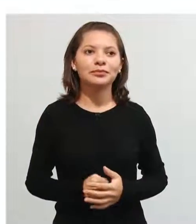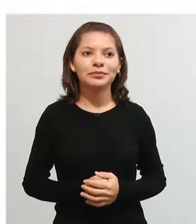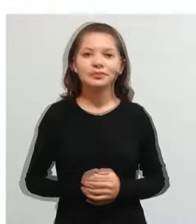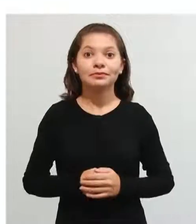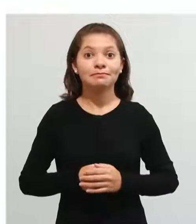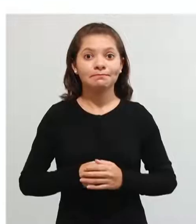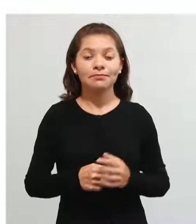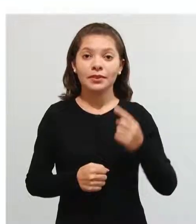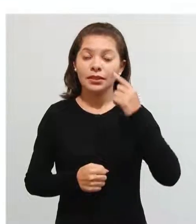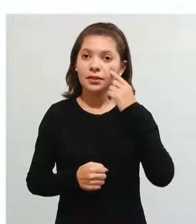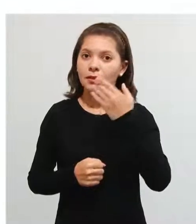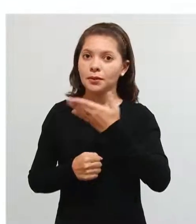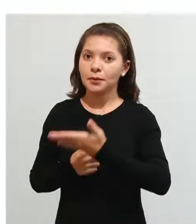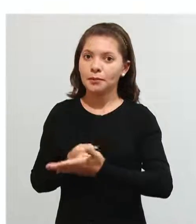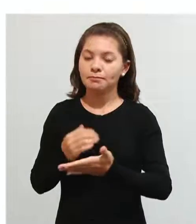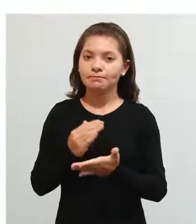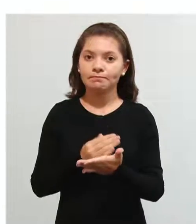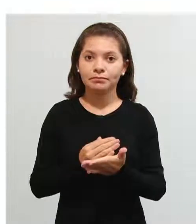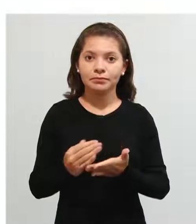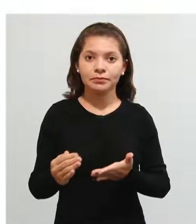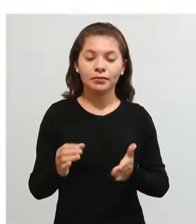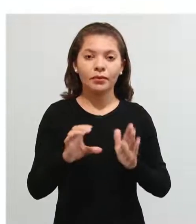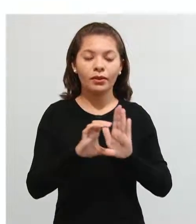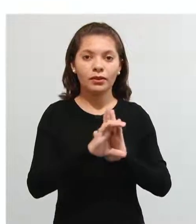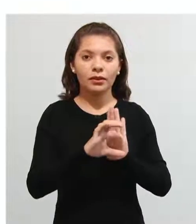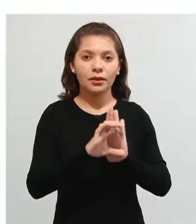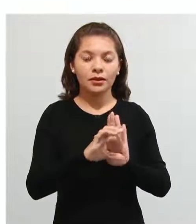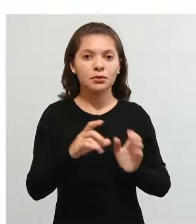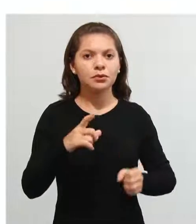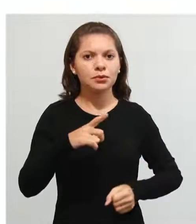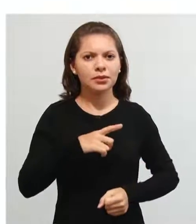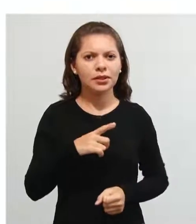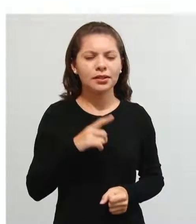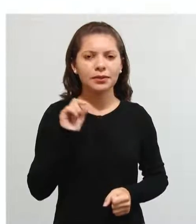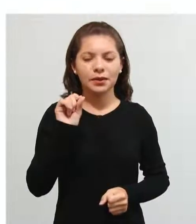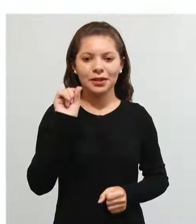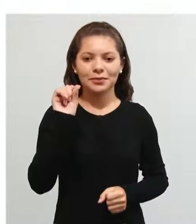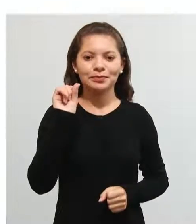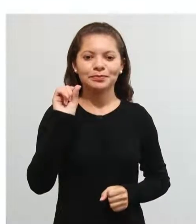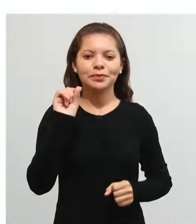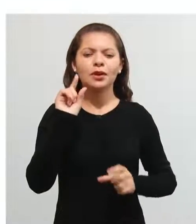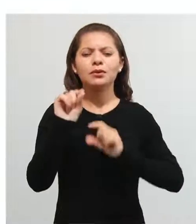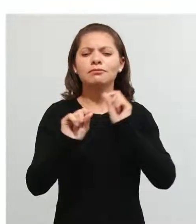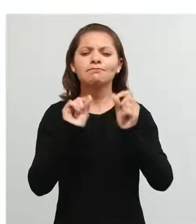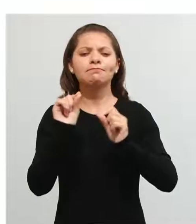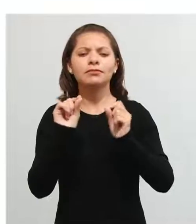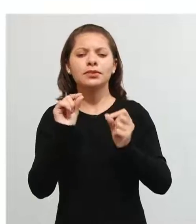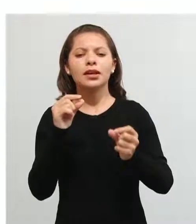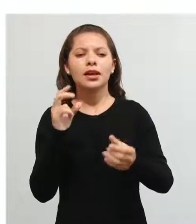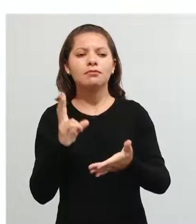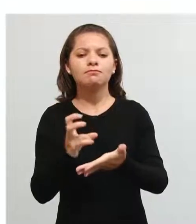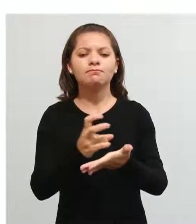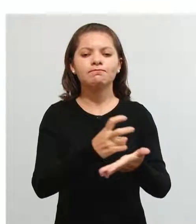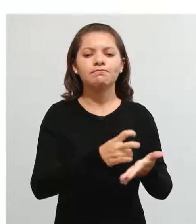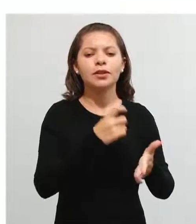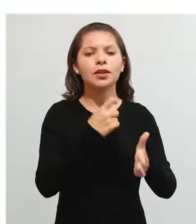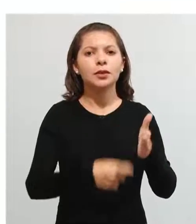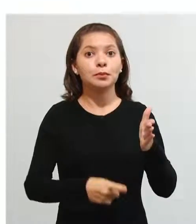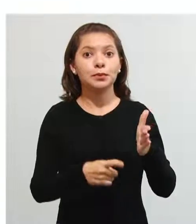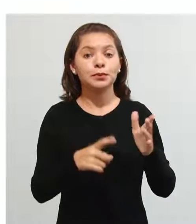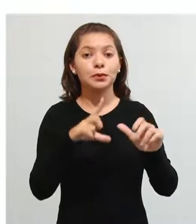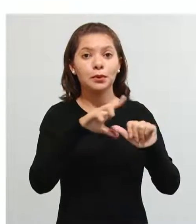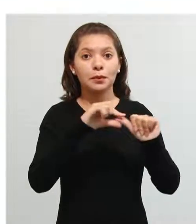E aqui, dando continuidade no nosso conteúdo, eu tenho aqui para você o que é tributo. Trouxemos aqui o